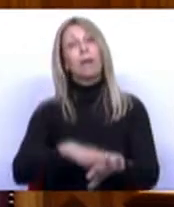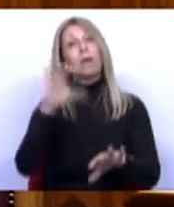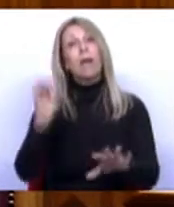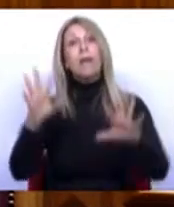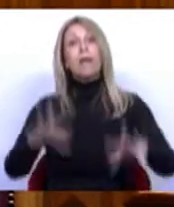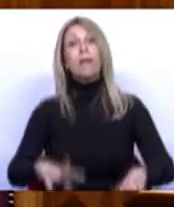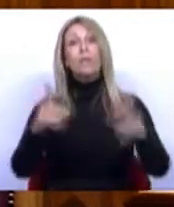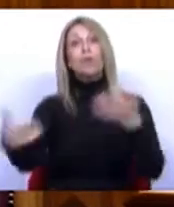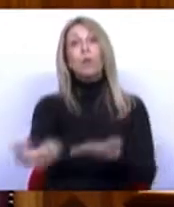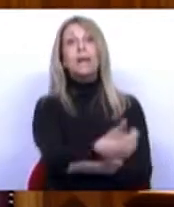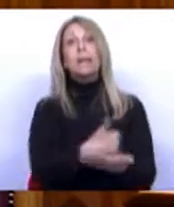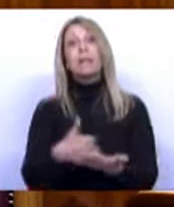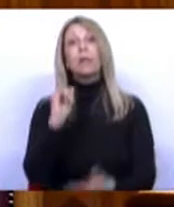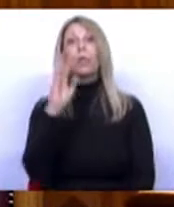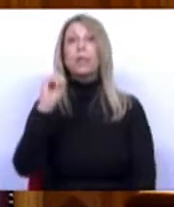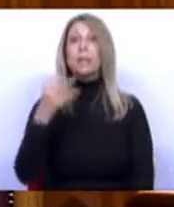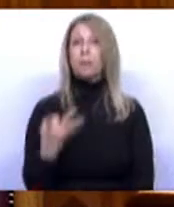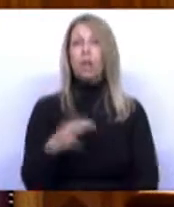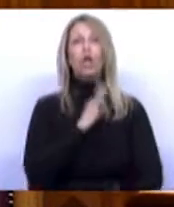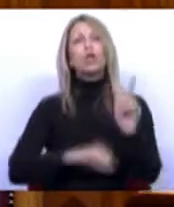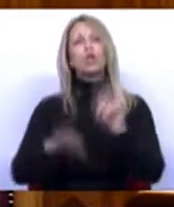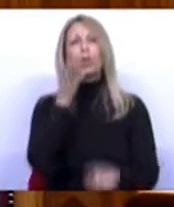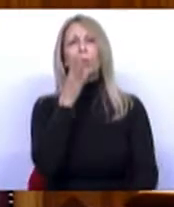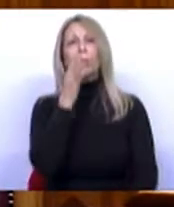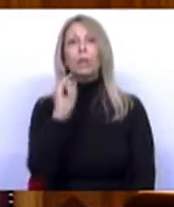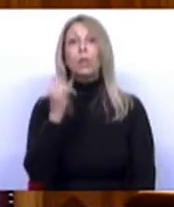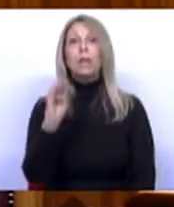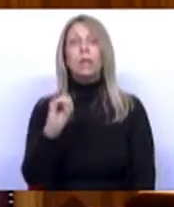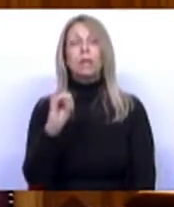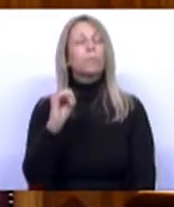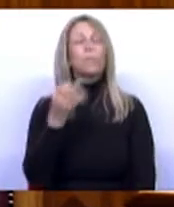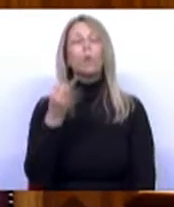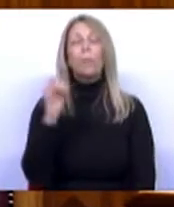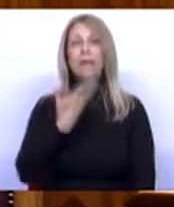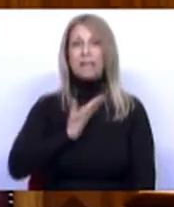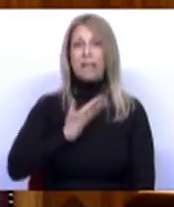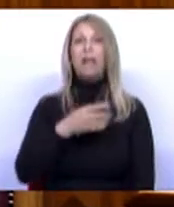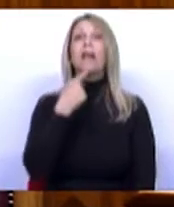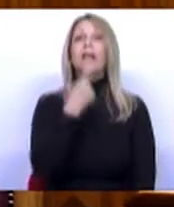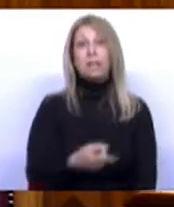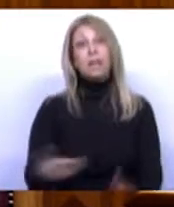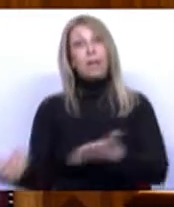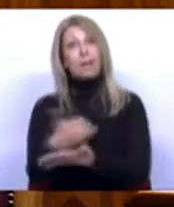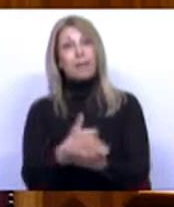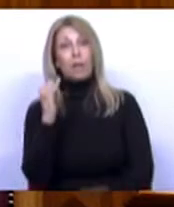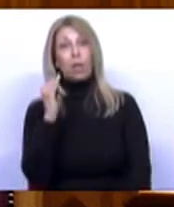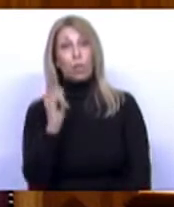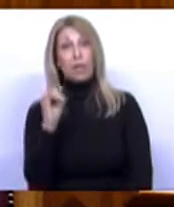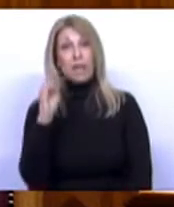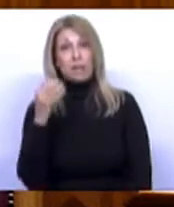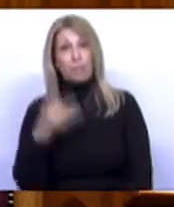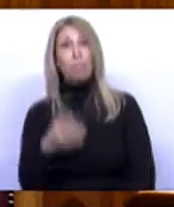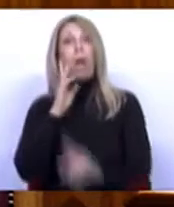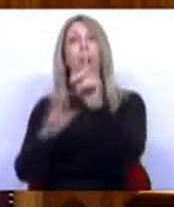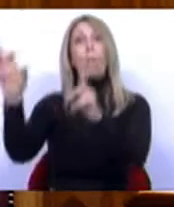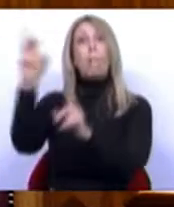da receita do ISP. O Sr. Deputado do PSD veio aqui dizer que a receita do ISP subiu logo no